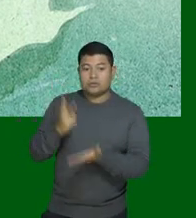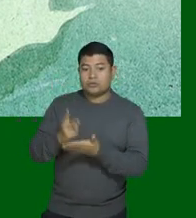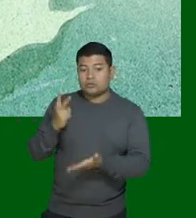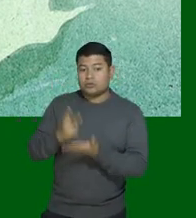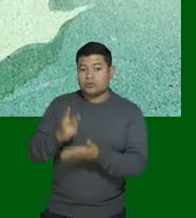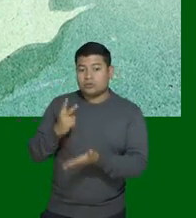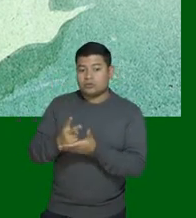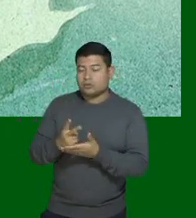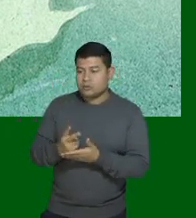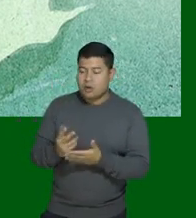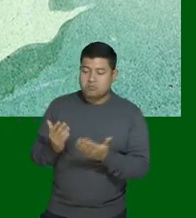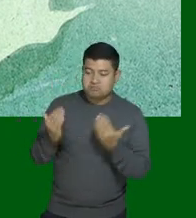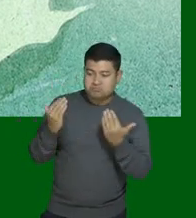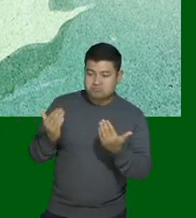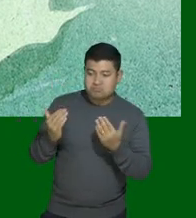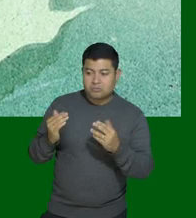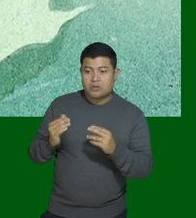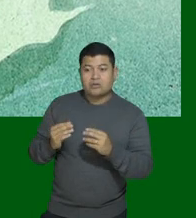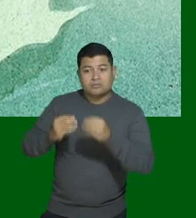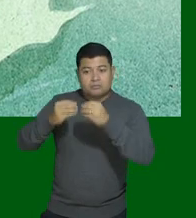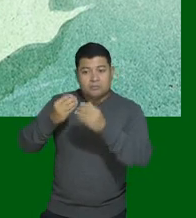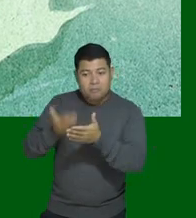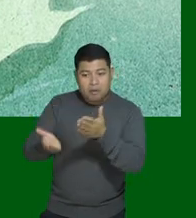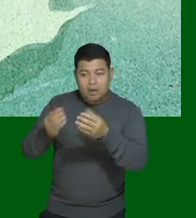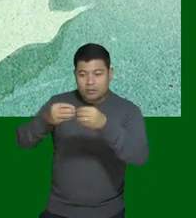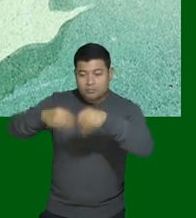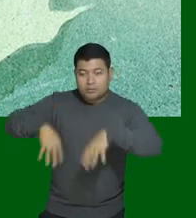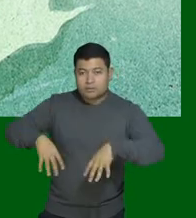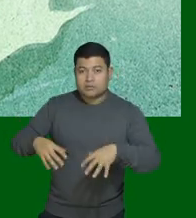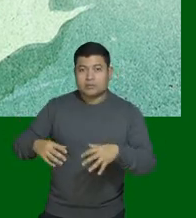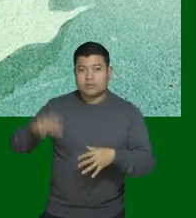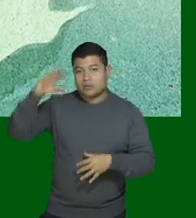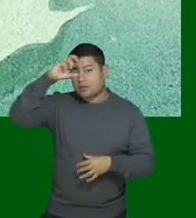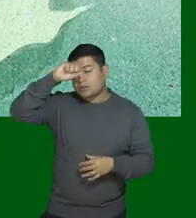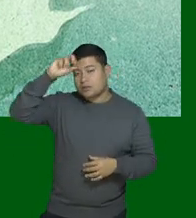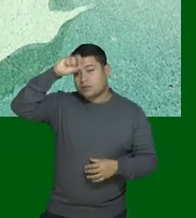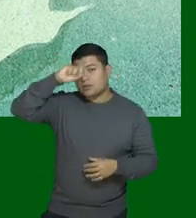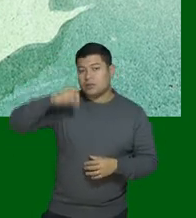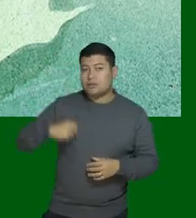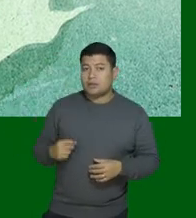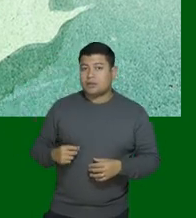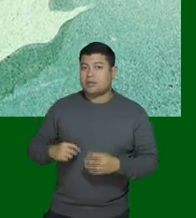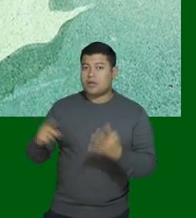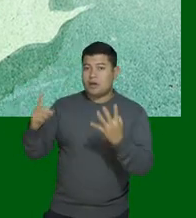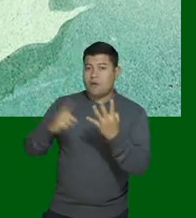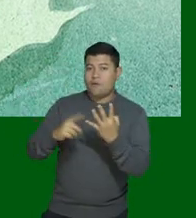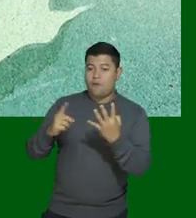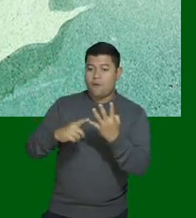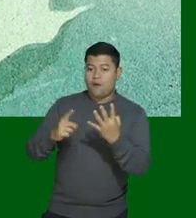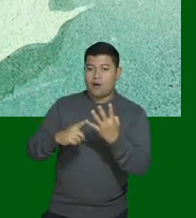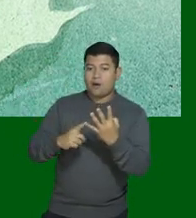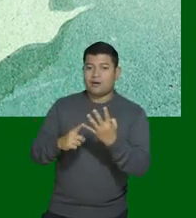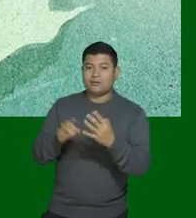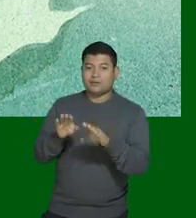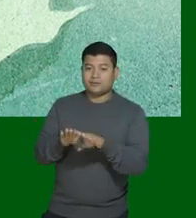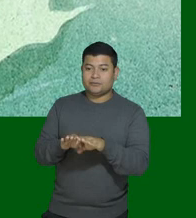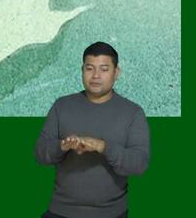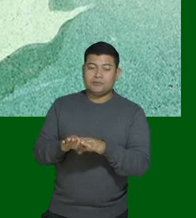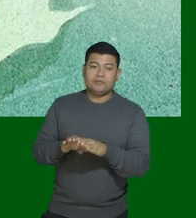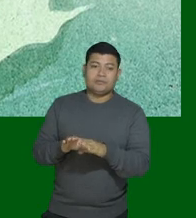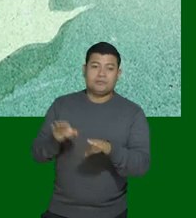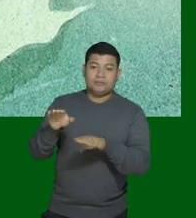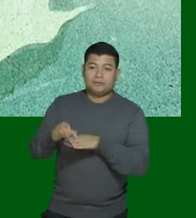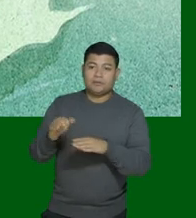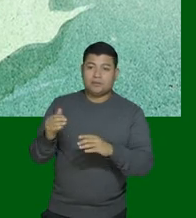suspeita, com um prejuízo na aprendizagem, novamente, né? Aí, ao passo 4, ela é encaminhada para a regulação